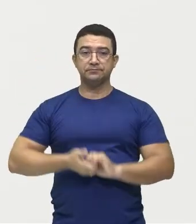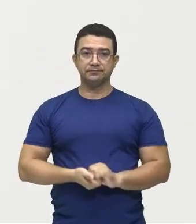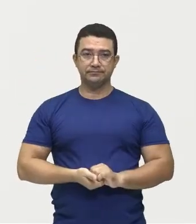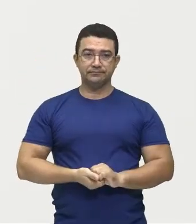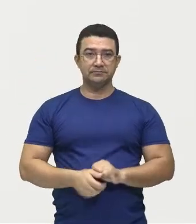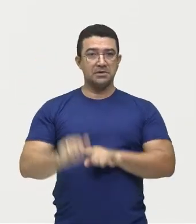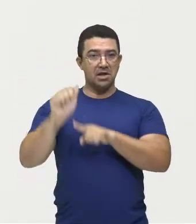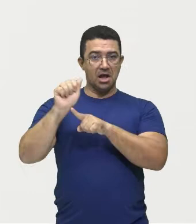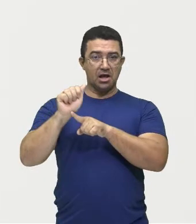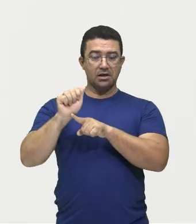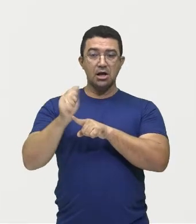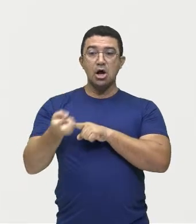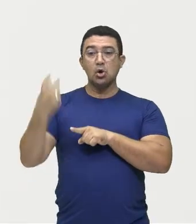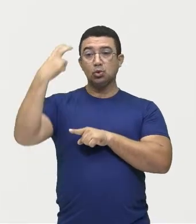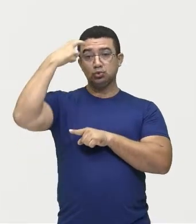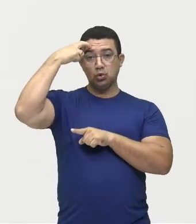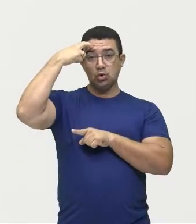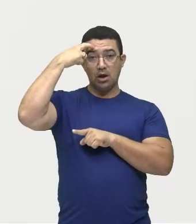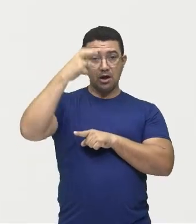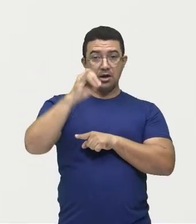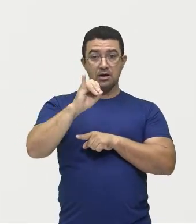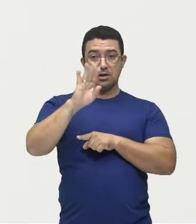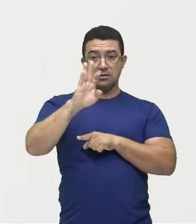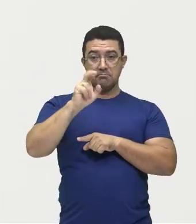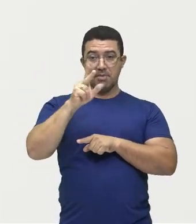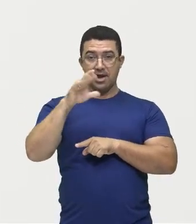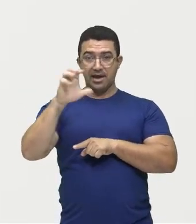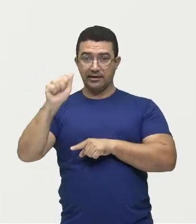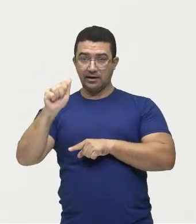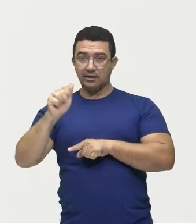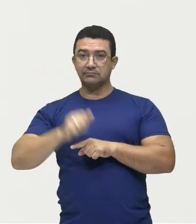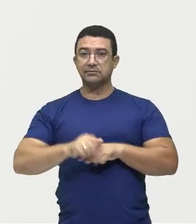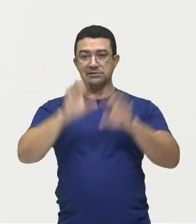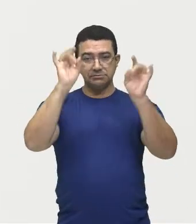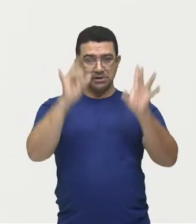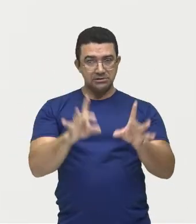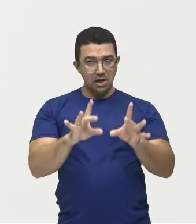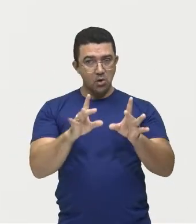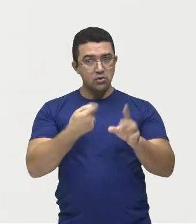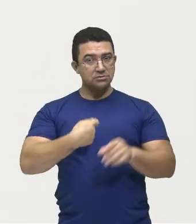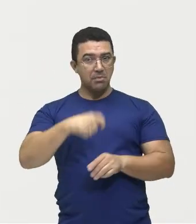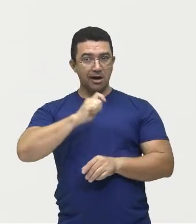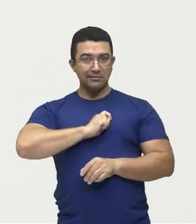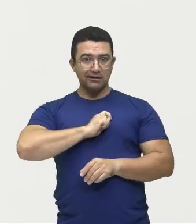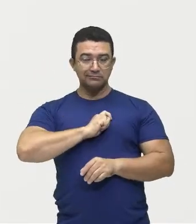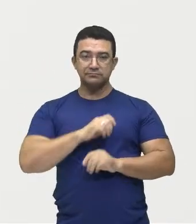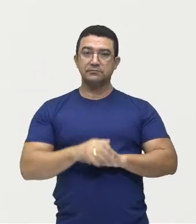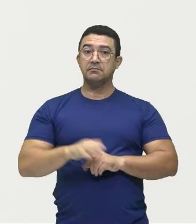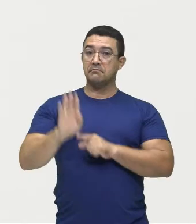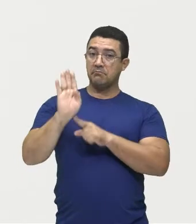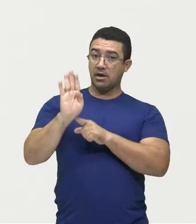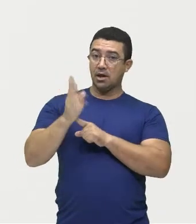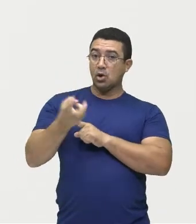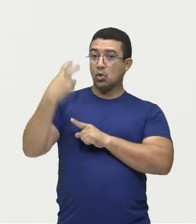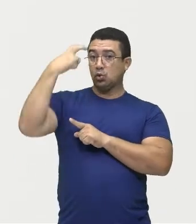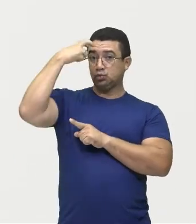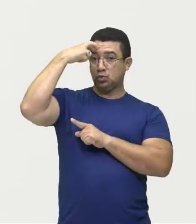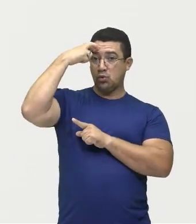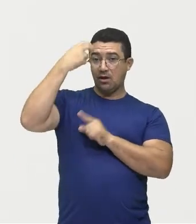Opção A, da cultura ibérica, em especial da hispânica. Letra B, das